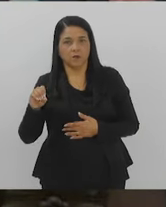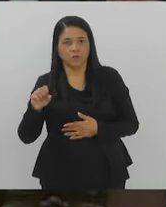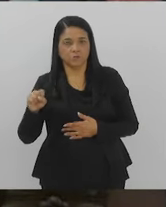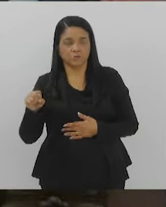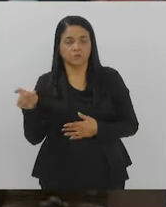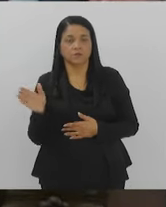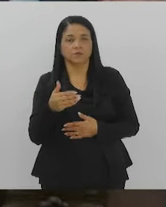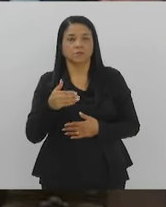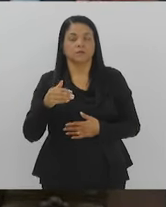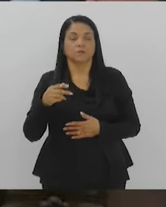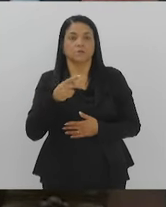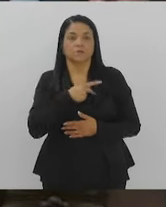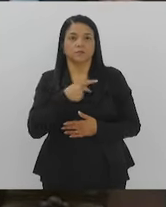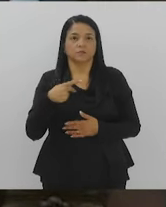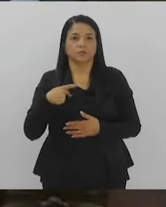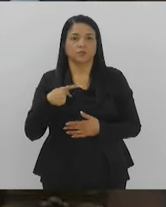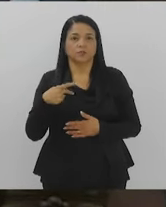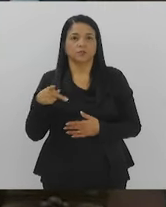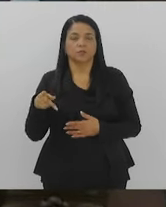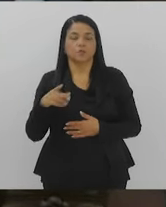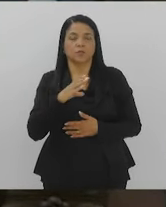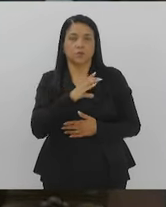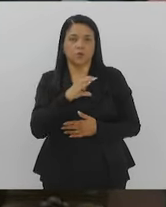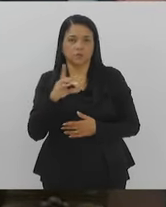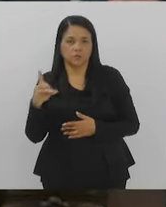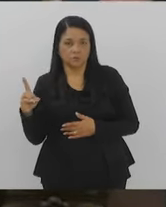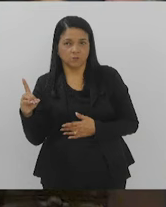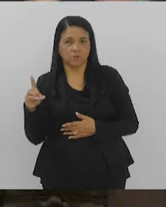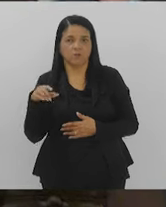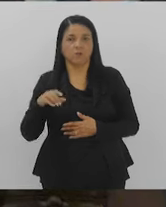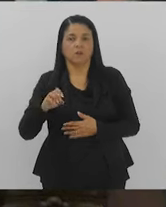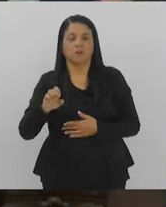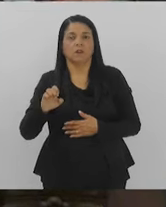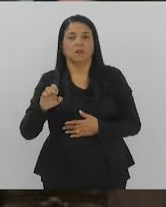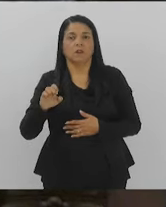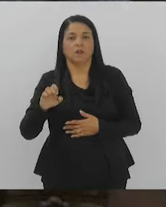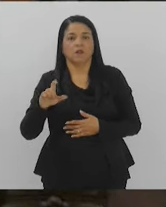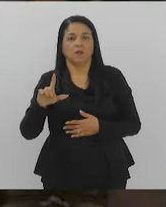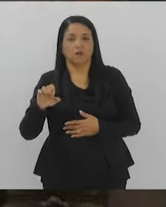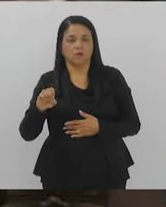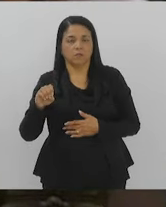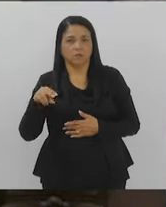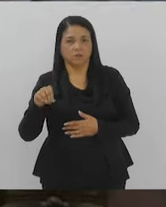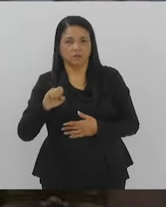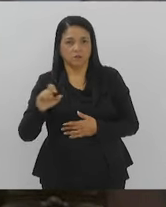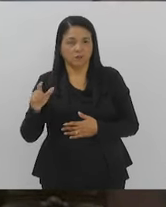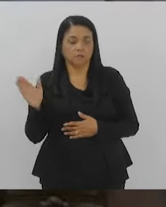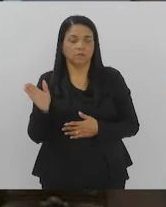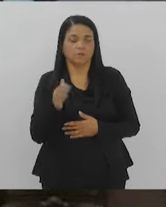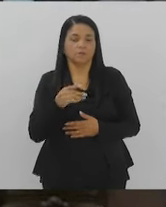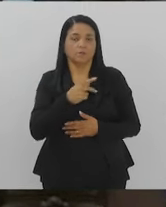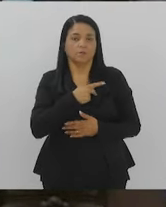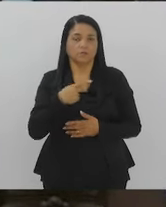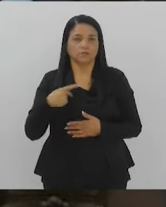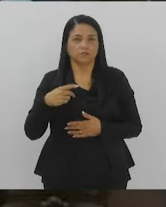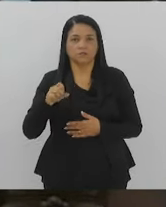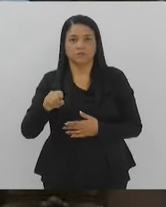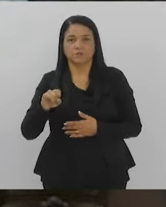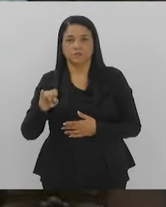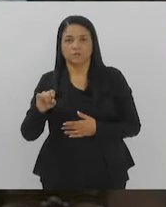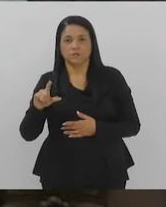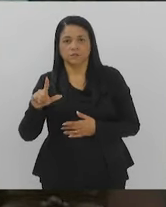nosso pastor, nosso coordenador Leonel Timóteo, nosso pastor Silvinho